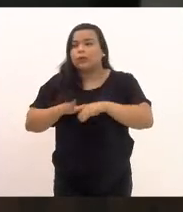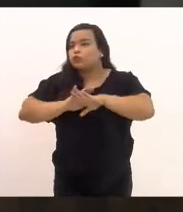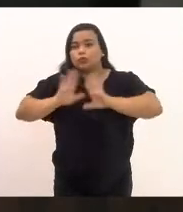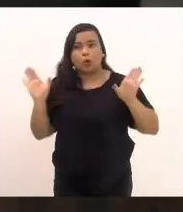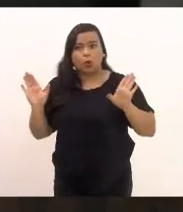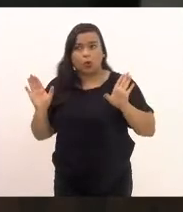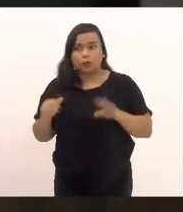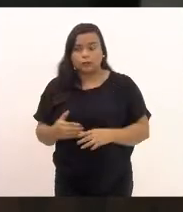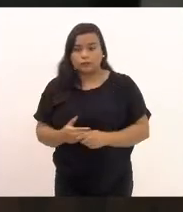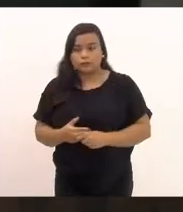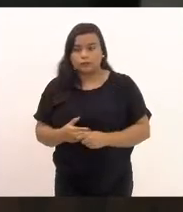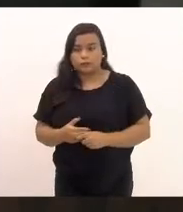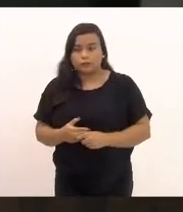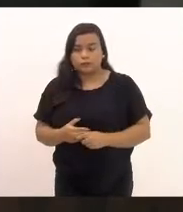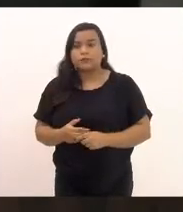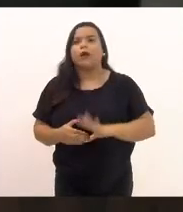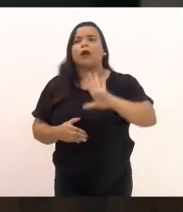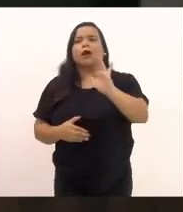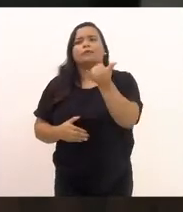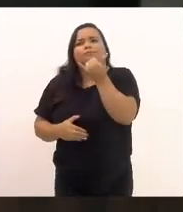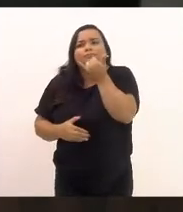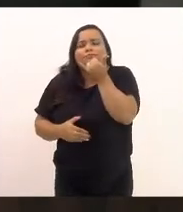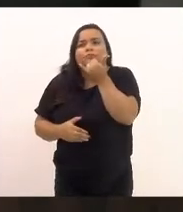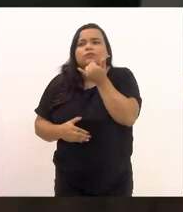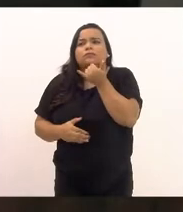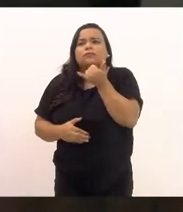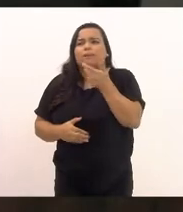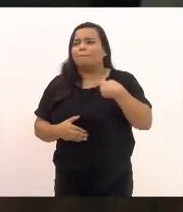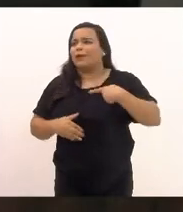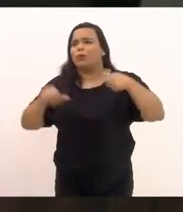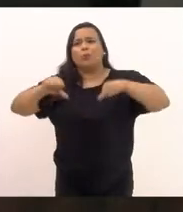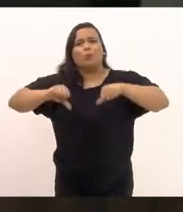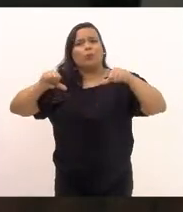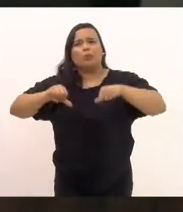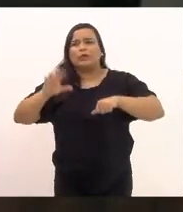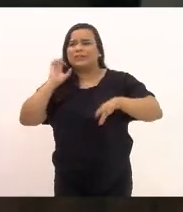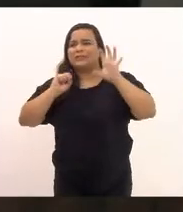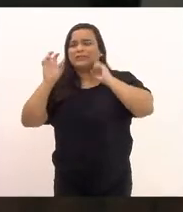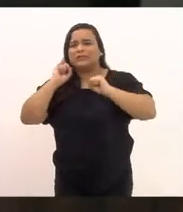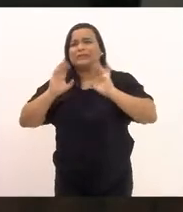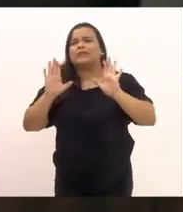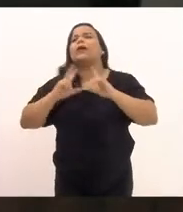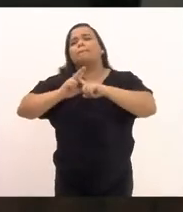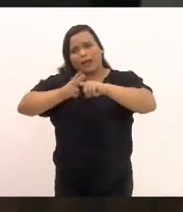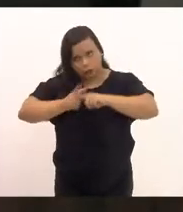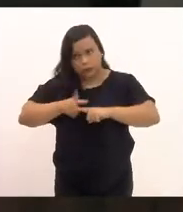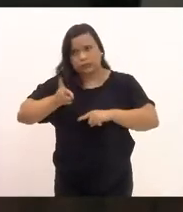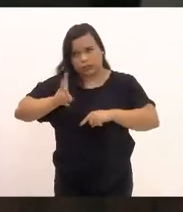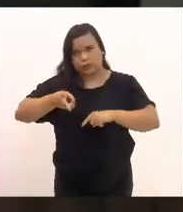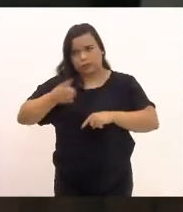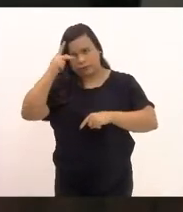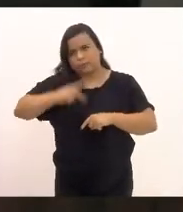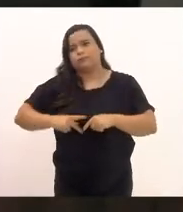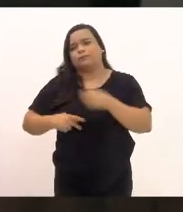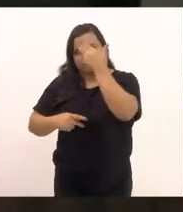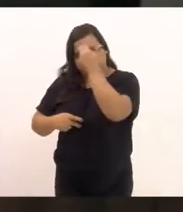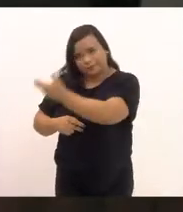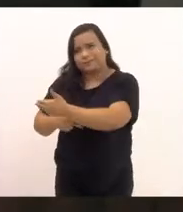simplesmente. Ah, desculpa, porque está... Meu, está horrível, está sendo nada. Pela manutenção, senhor presidente.